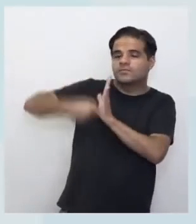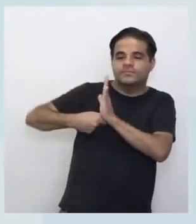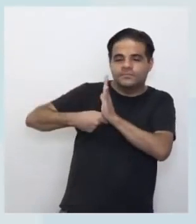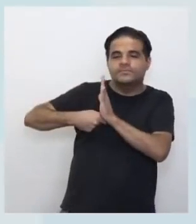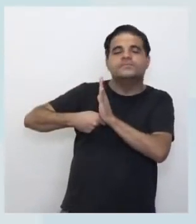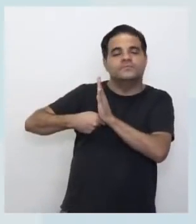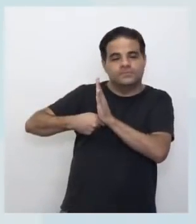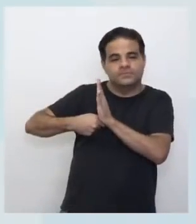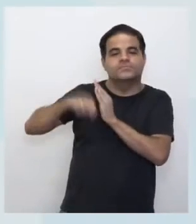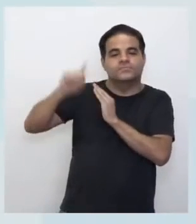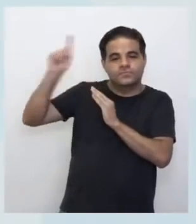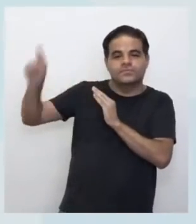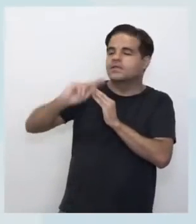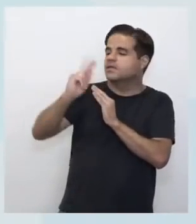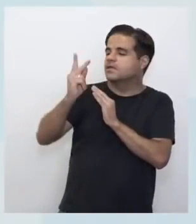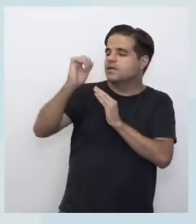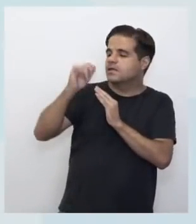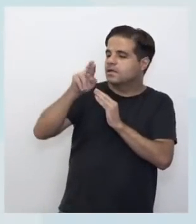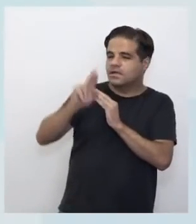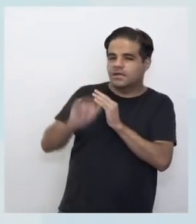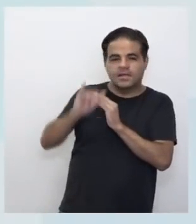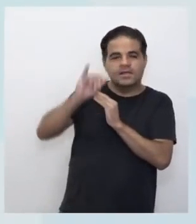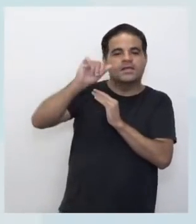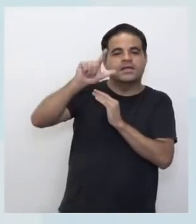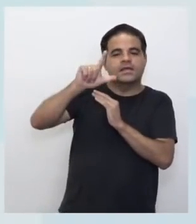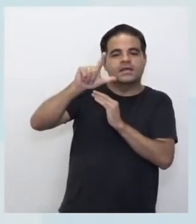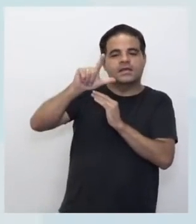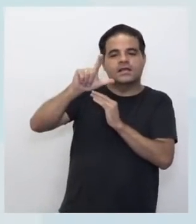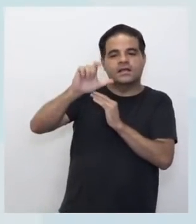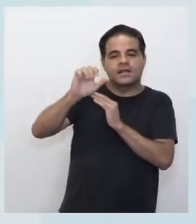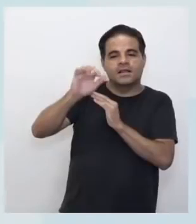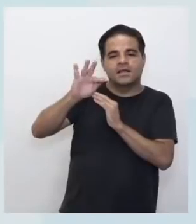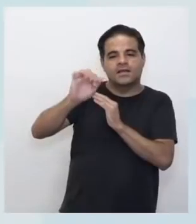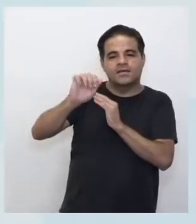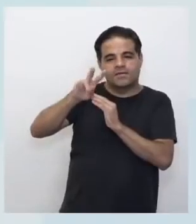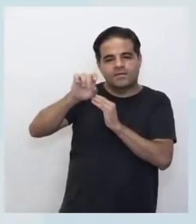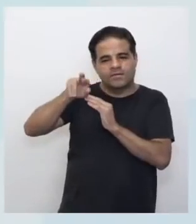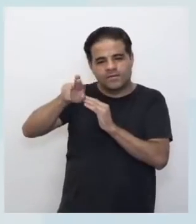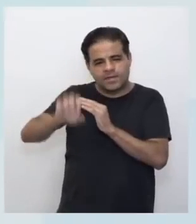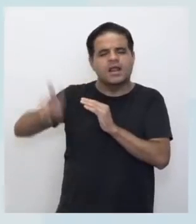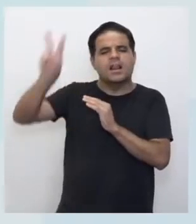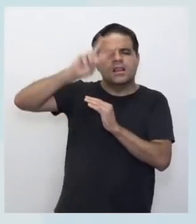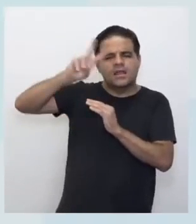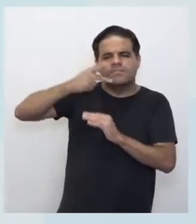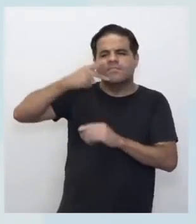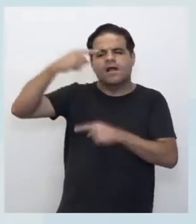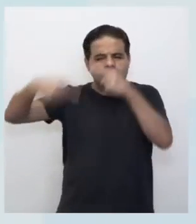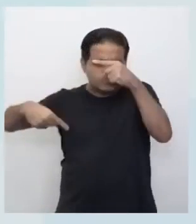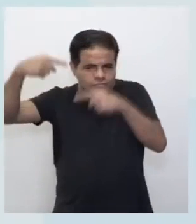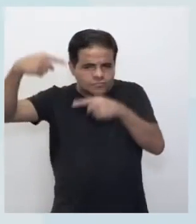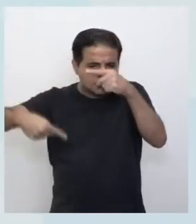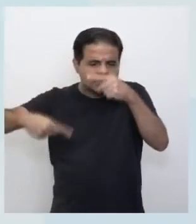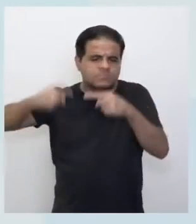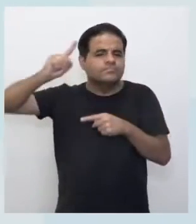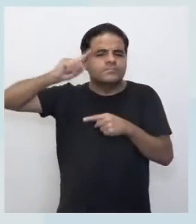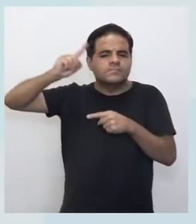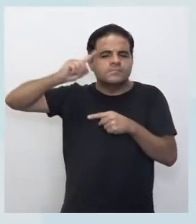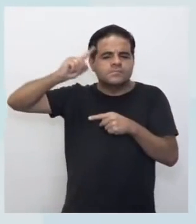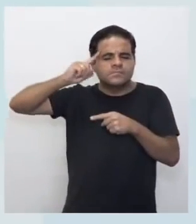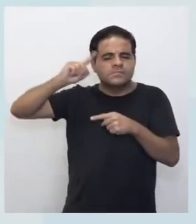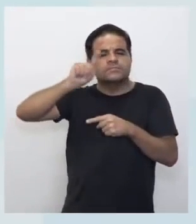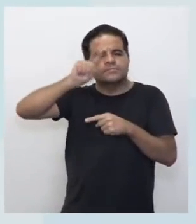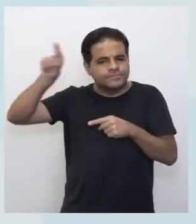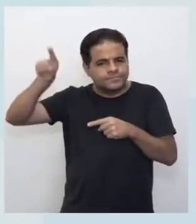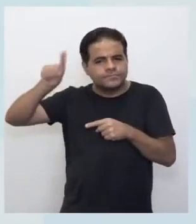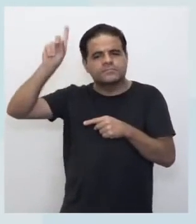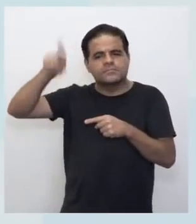Henri Lefebvre, a Crítica da Vida Cotidiana. Então, sempre que a gente fala em discussões sobre cotidiano, o Henri Lefebvre